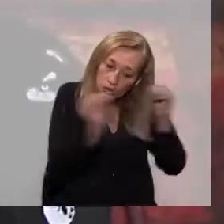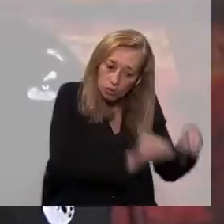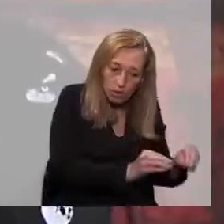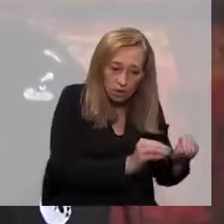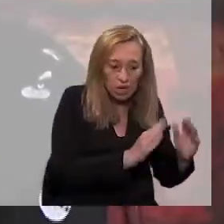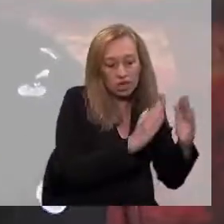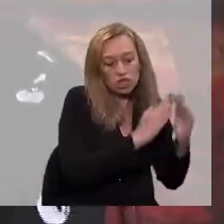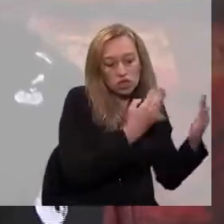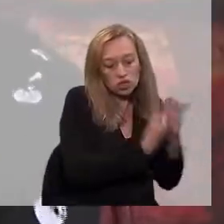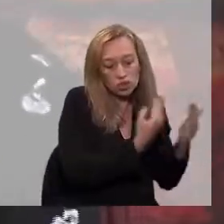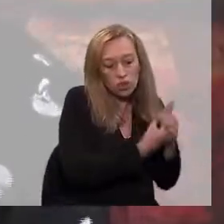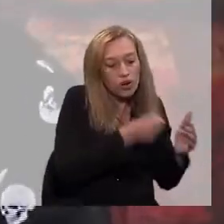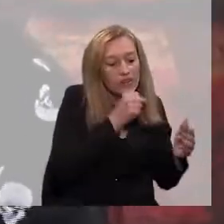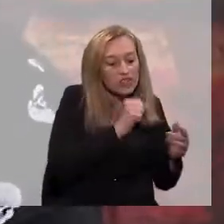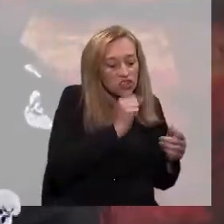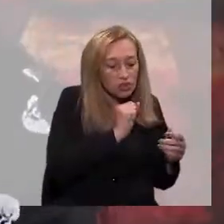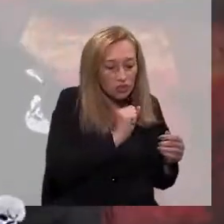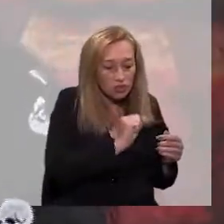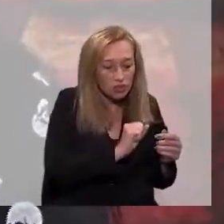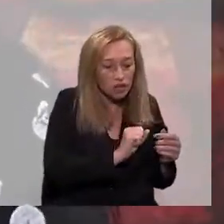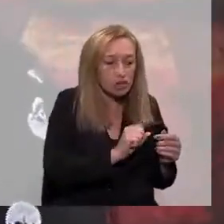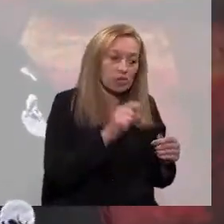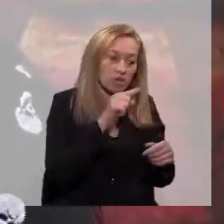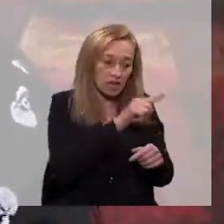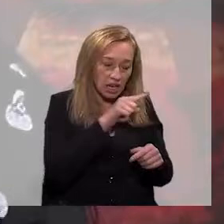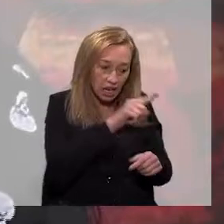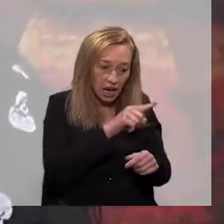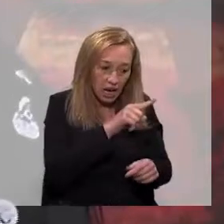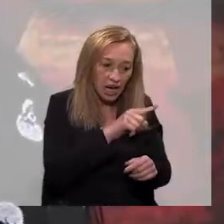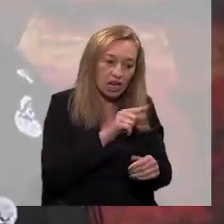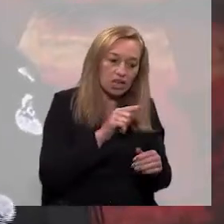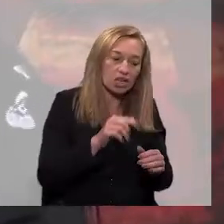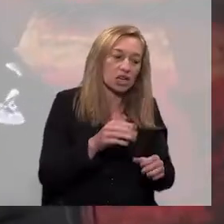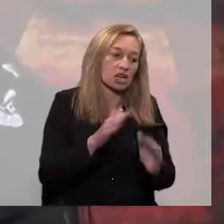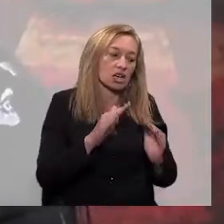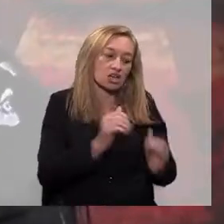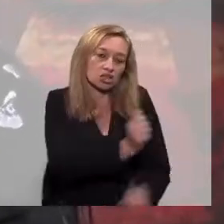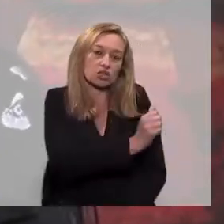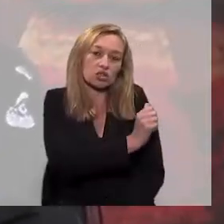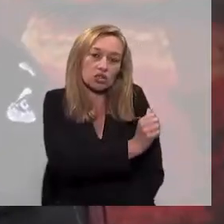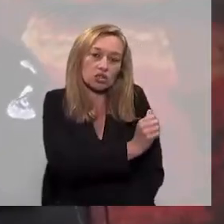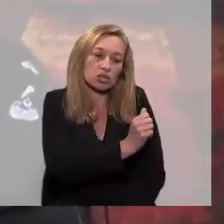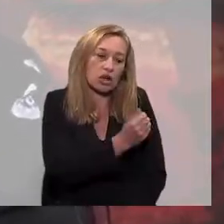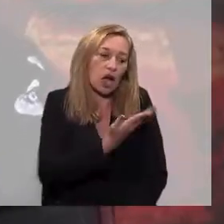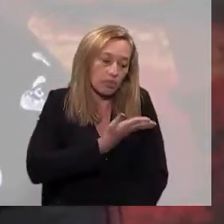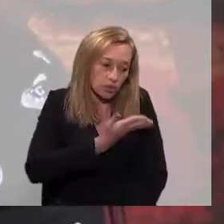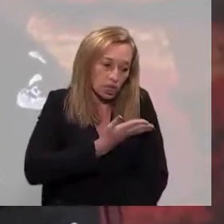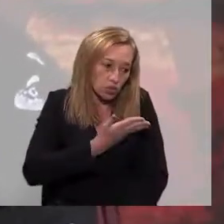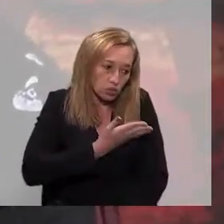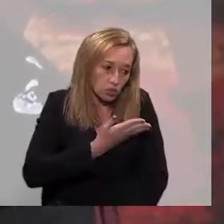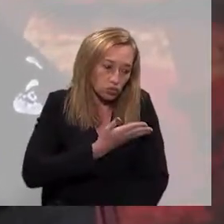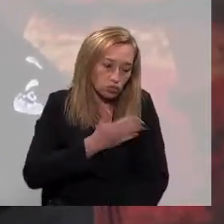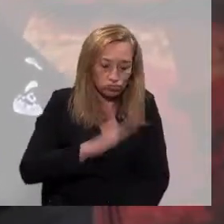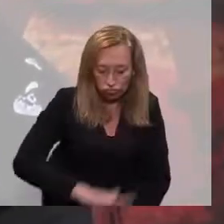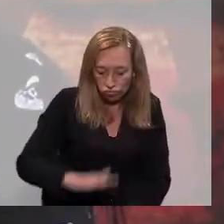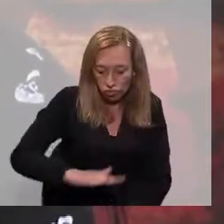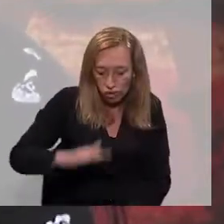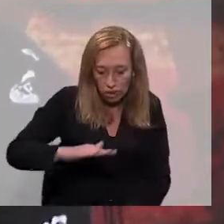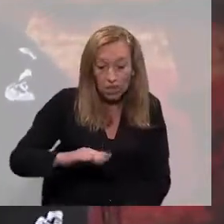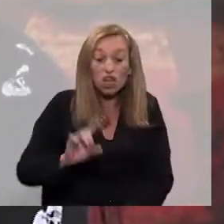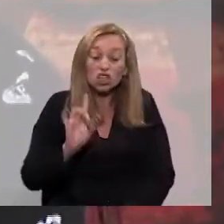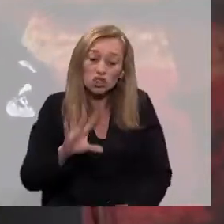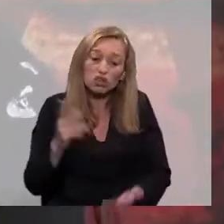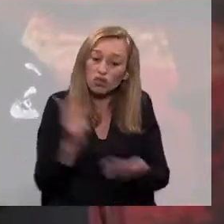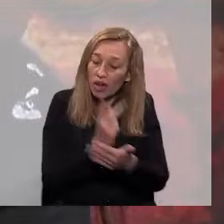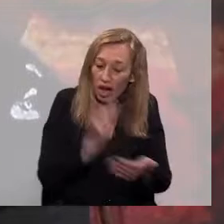Isso, porque lá eu tinha os meus amigos de infância, as crianças que eu conhecia, brincava desde criança. Só que deu errado. Assim como